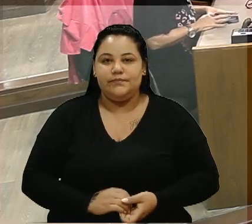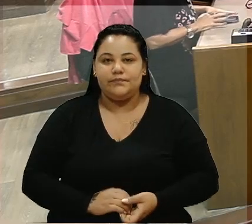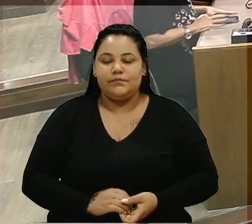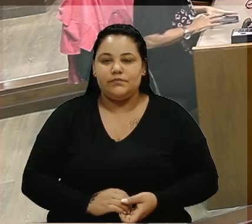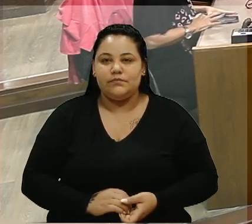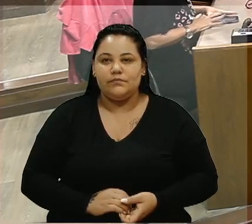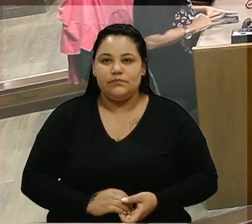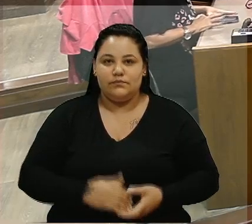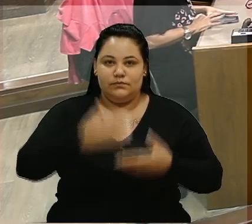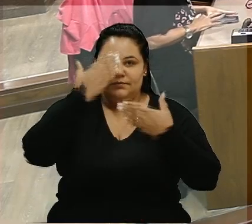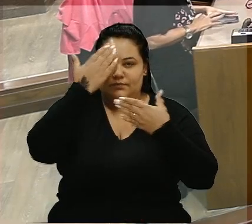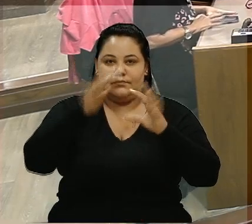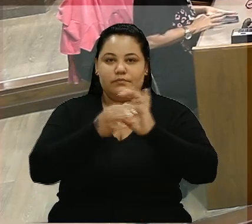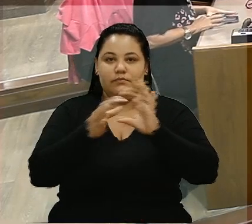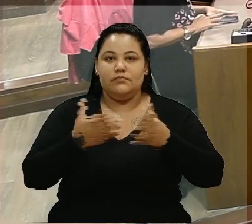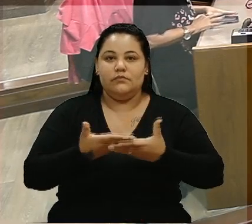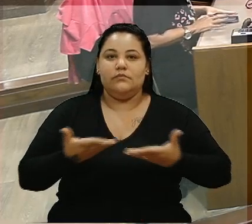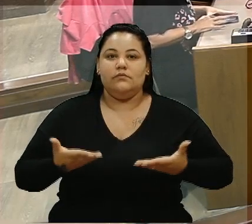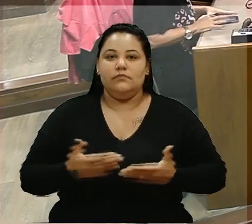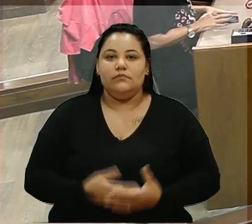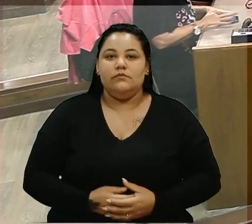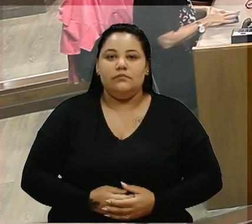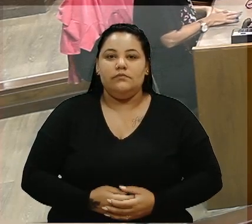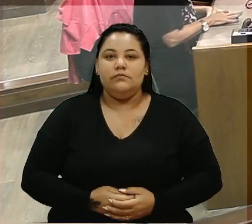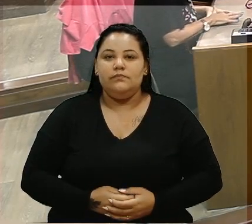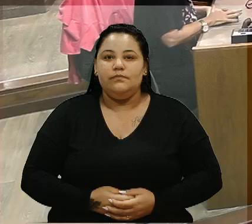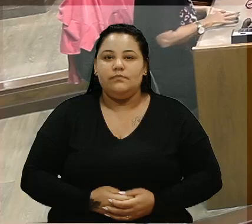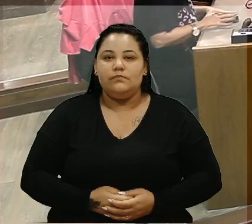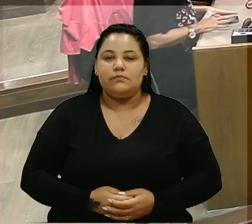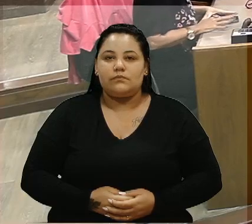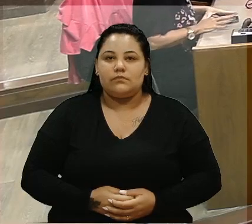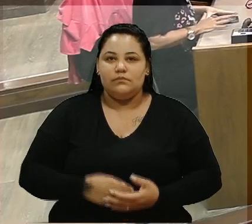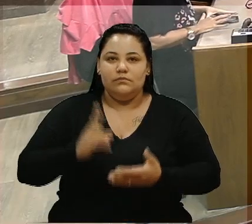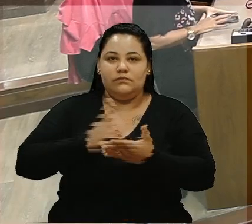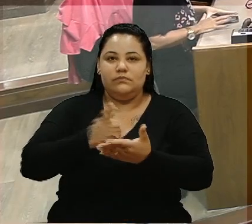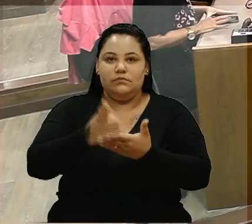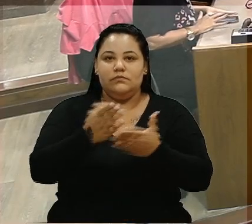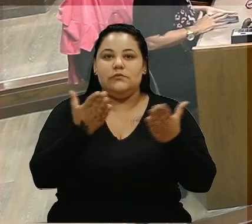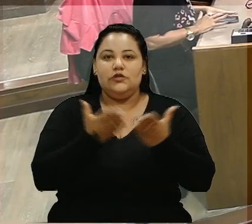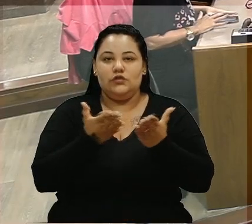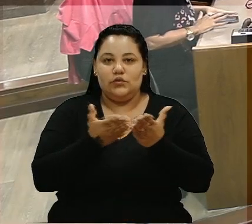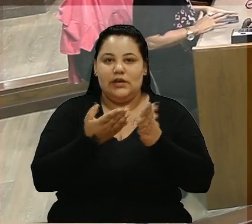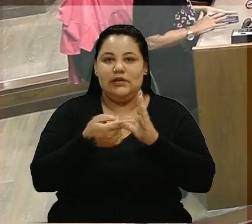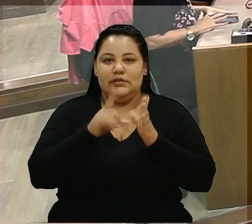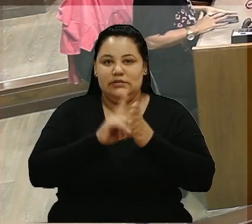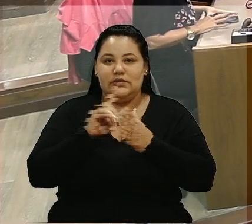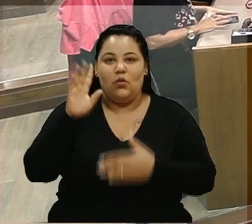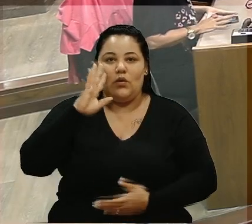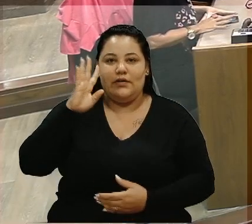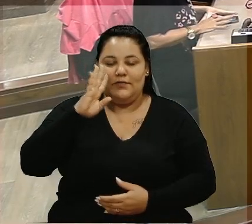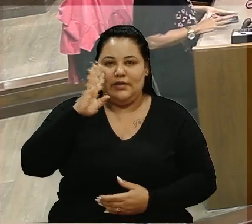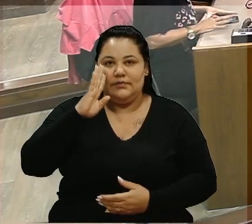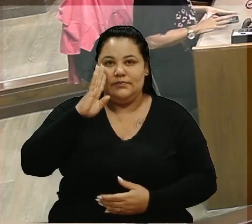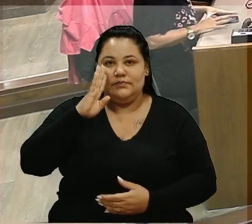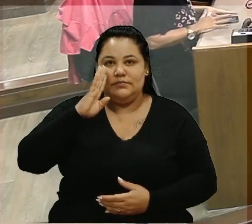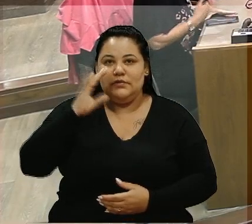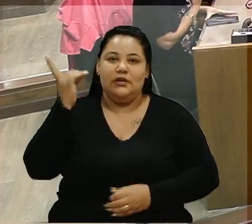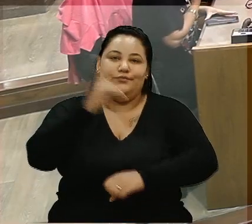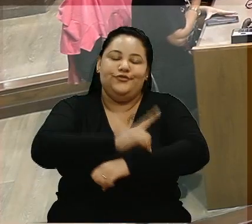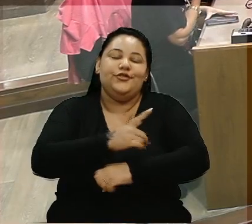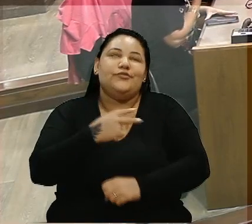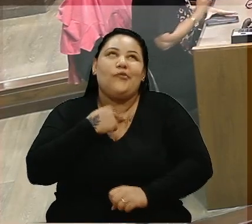Obrigado pela gentileza. Todo dia que eu venho para a Câmara, eu sempre tento estudar bastante o que a gente vai debater. Quarta-feira é um dia ímpar, a gente não pode estudar,